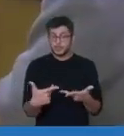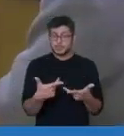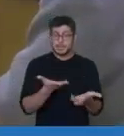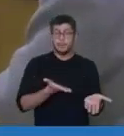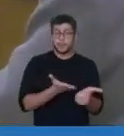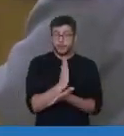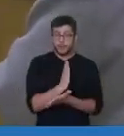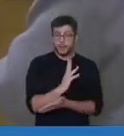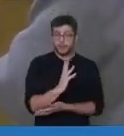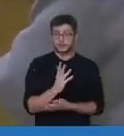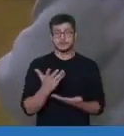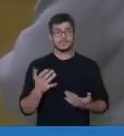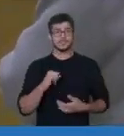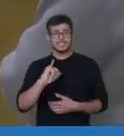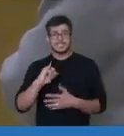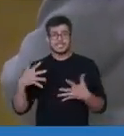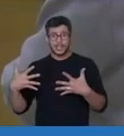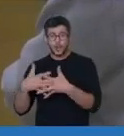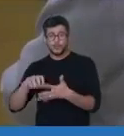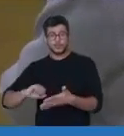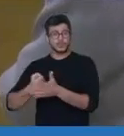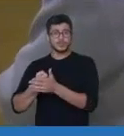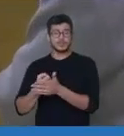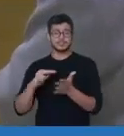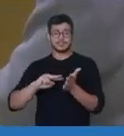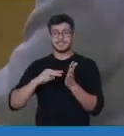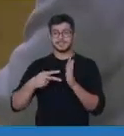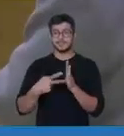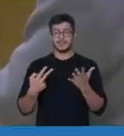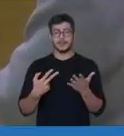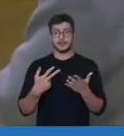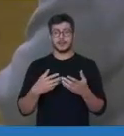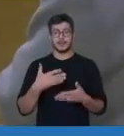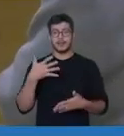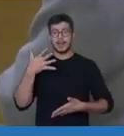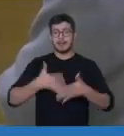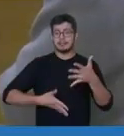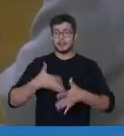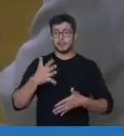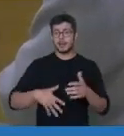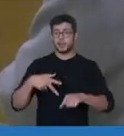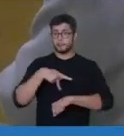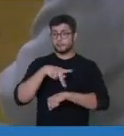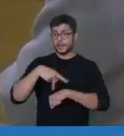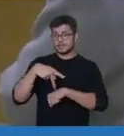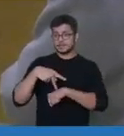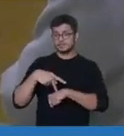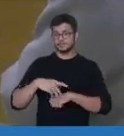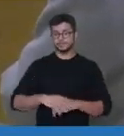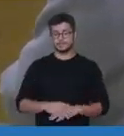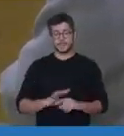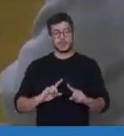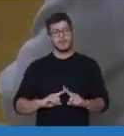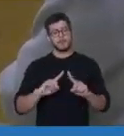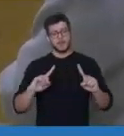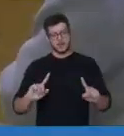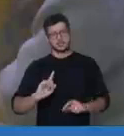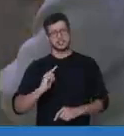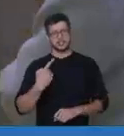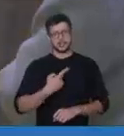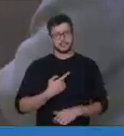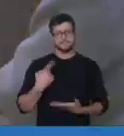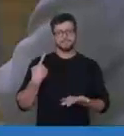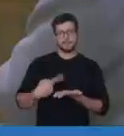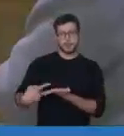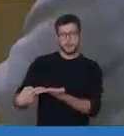é ser contra o país que está crescendo, que está se desenvolvendo, e nós conseguimos, com muito diálogo, e